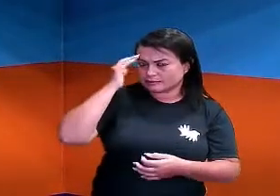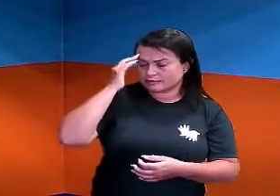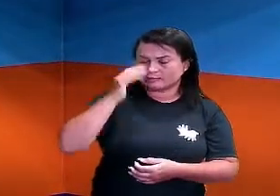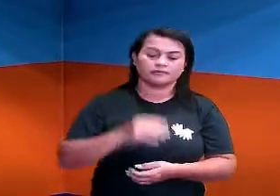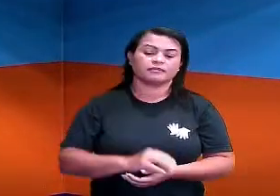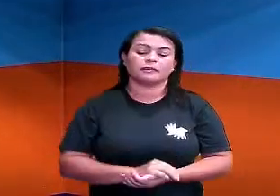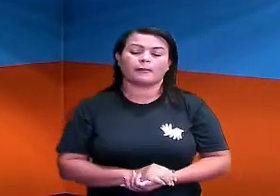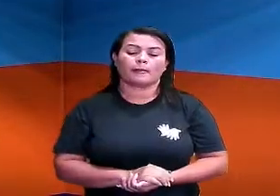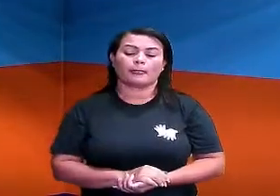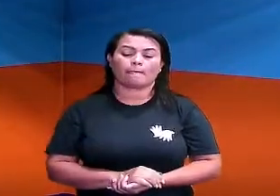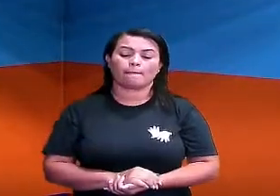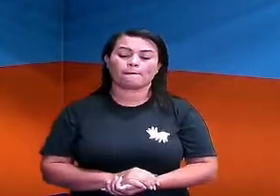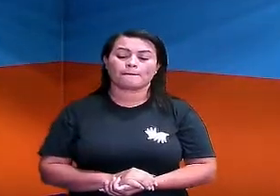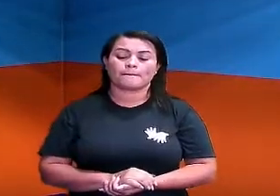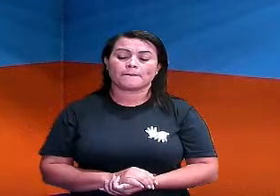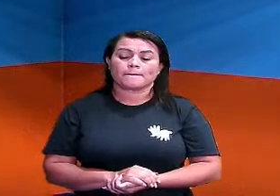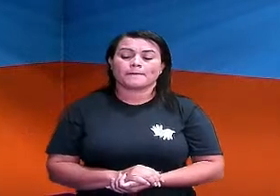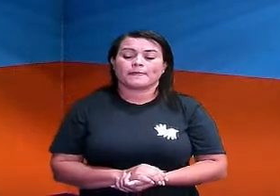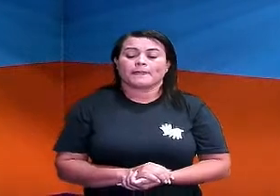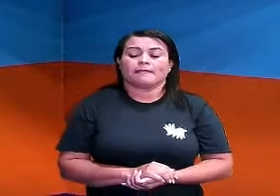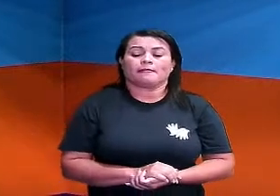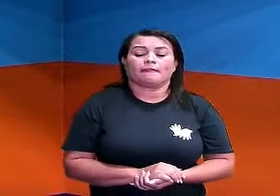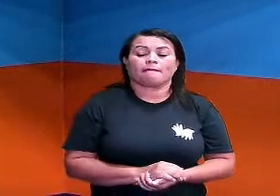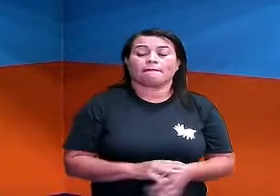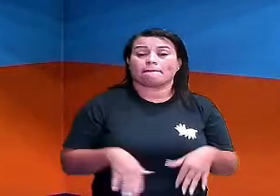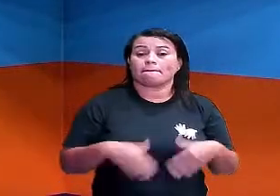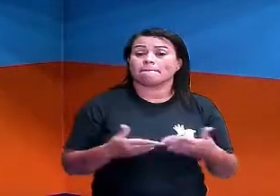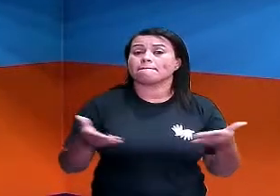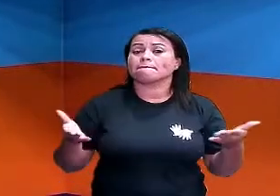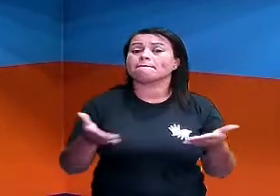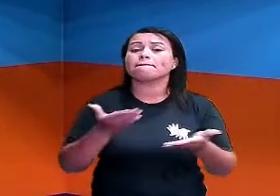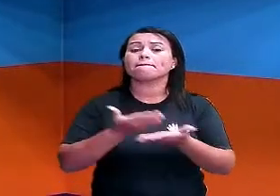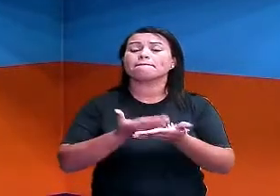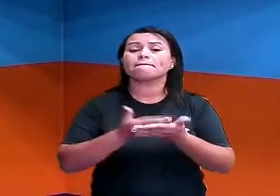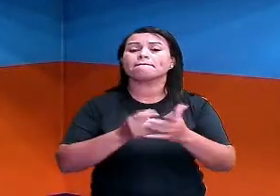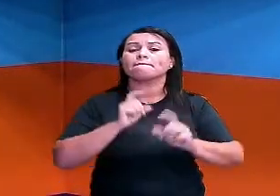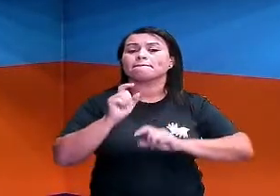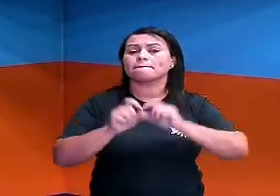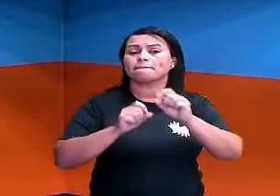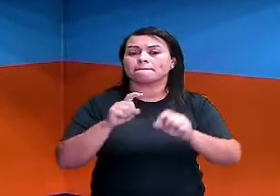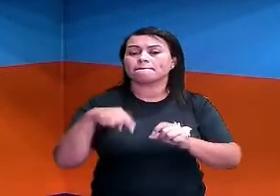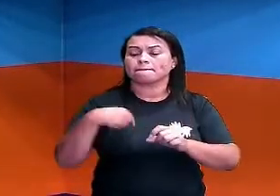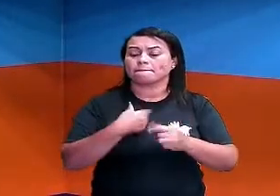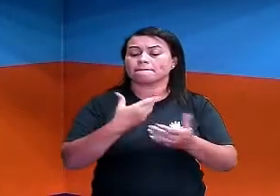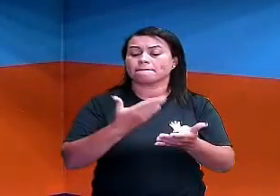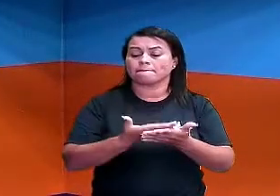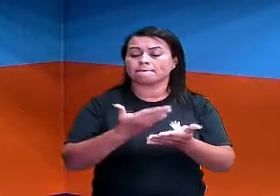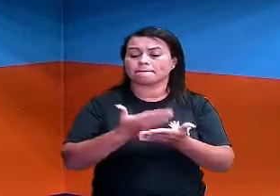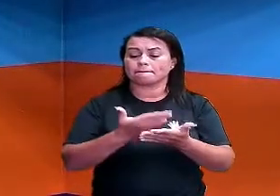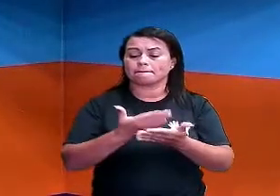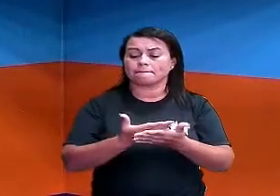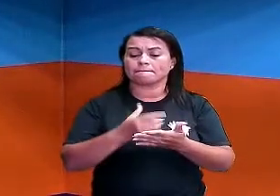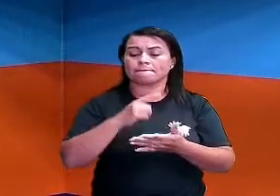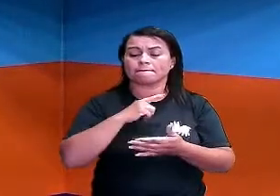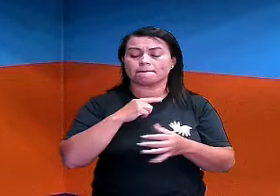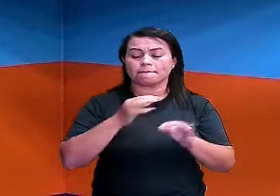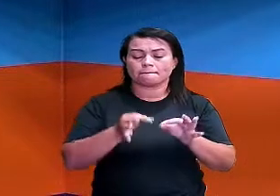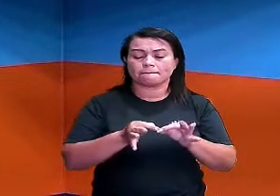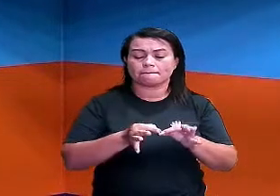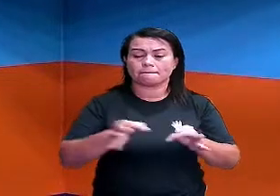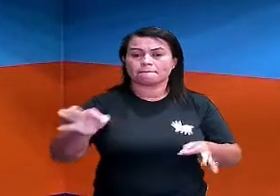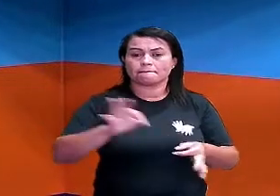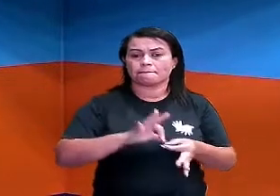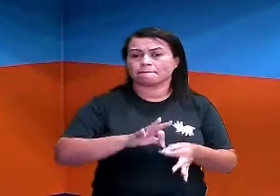aí. Ó, então o que foi que nós estudamos hoje? Hoje nós estudamos as medidas de